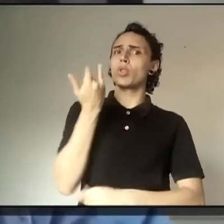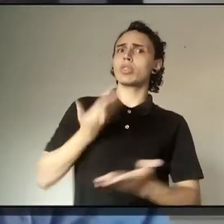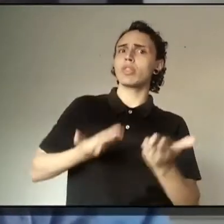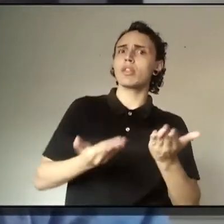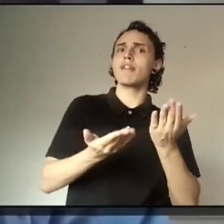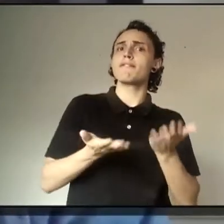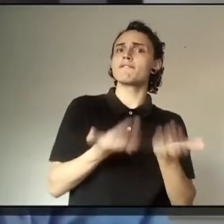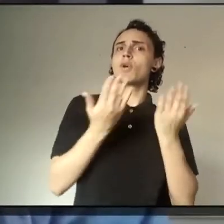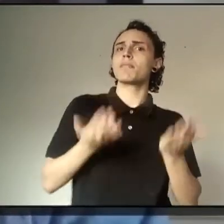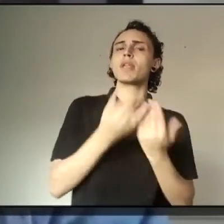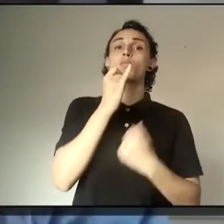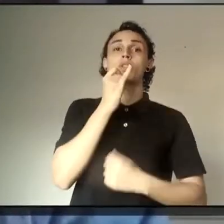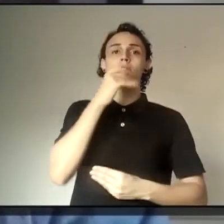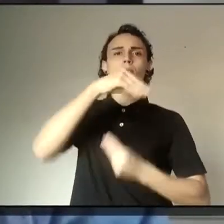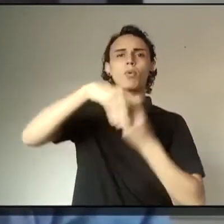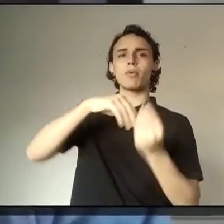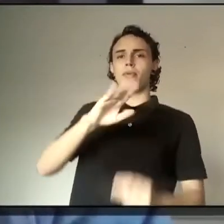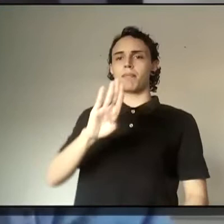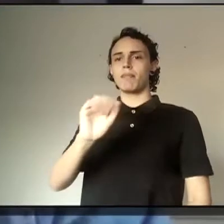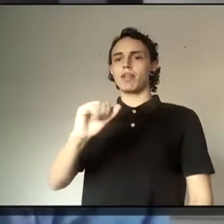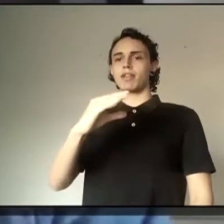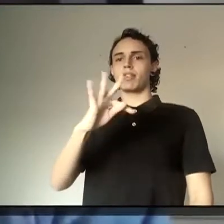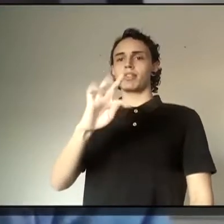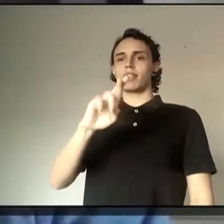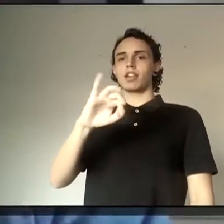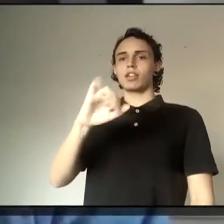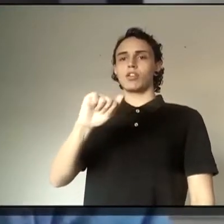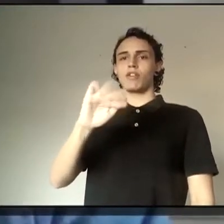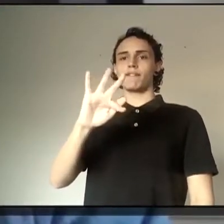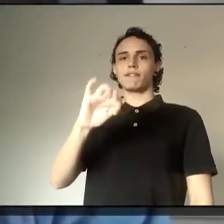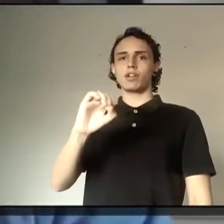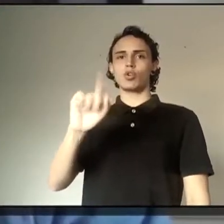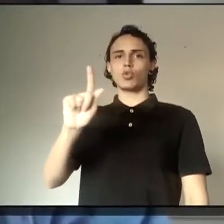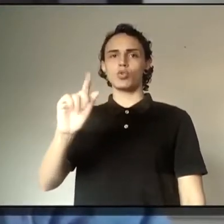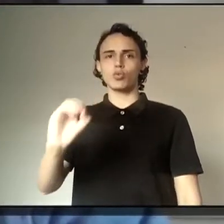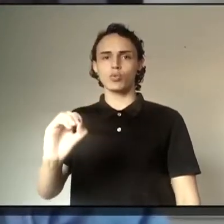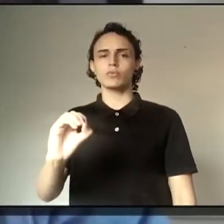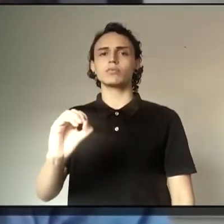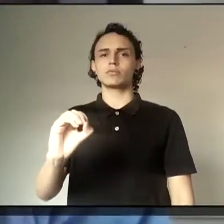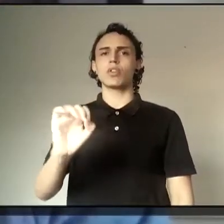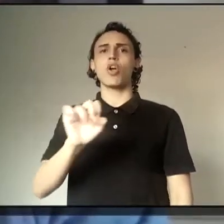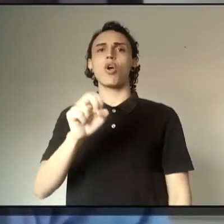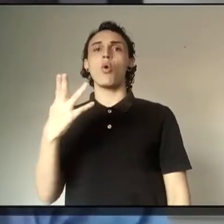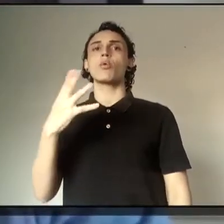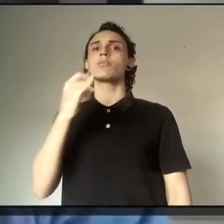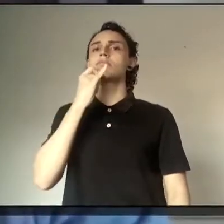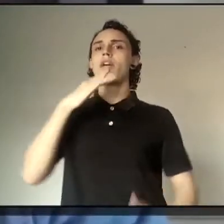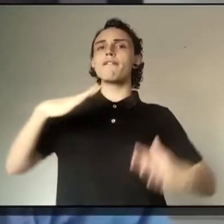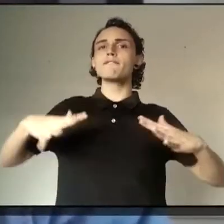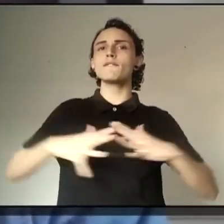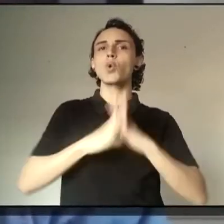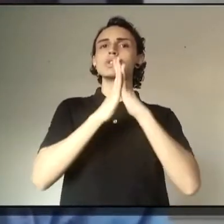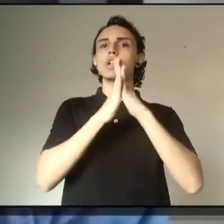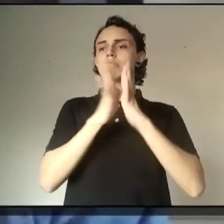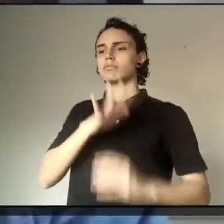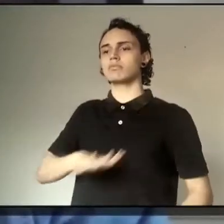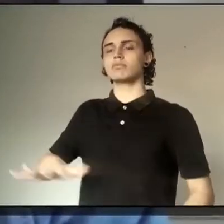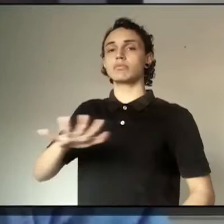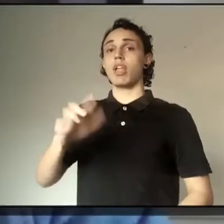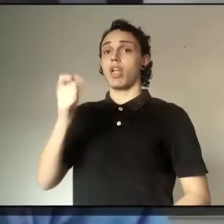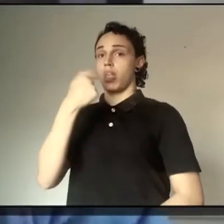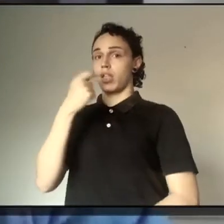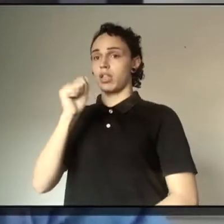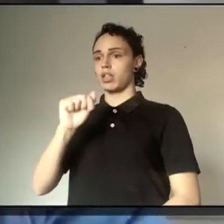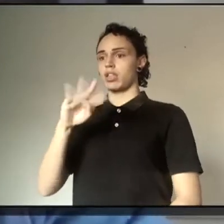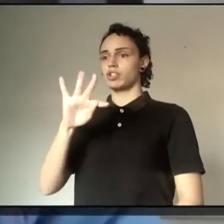mas outras alternativas, como, por exemplo, algumas baseadas em bacteriófagos ou estratégias híbridas, né,